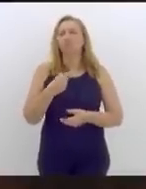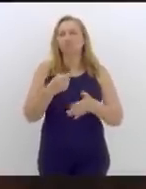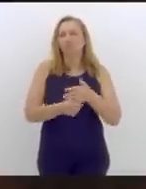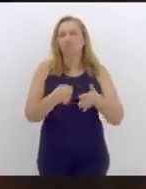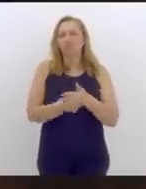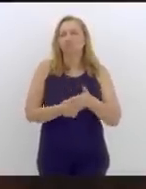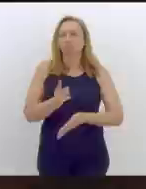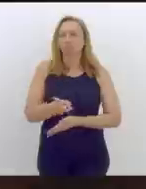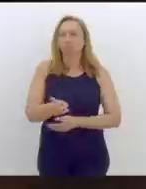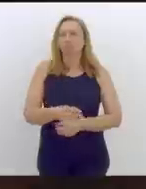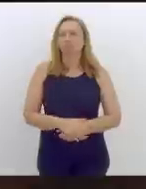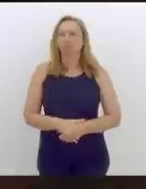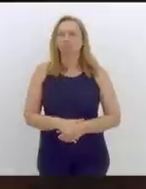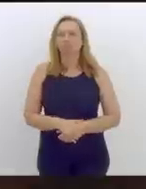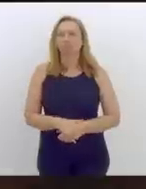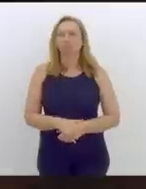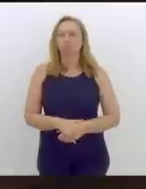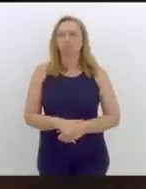continua